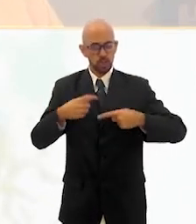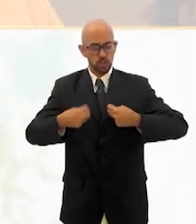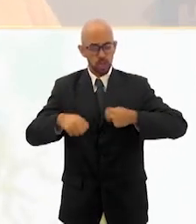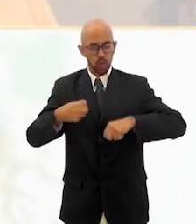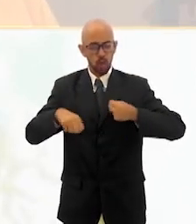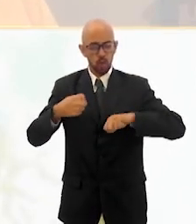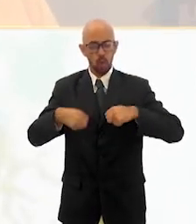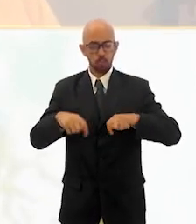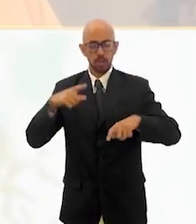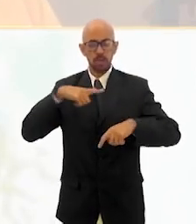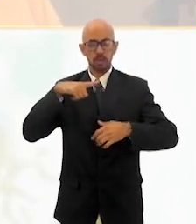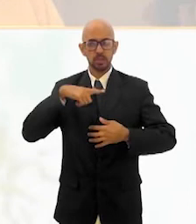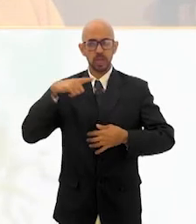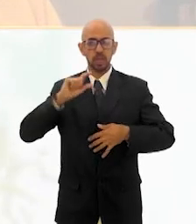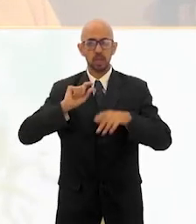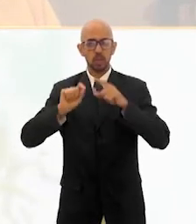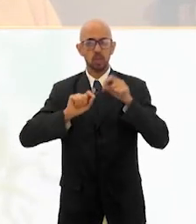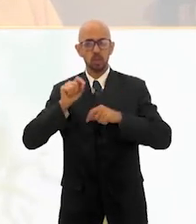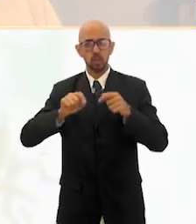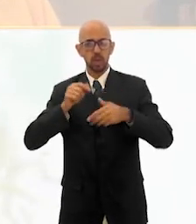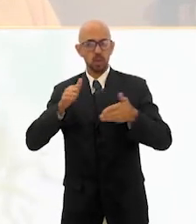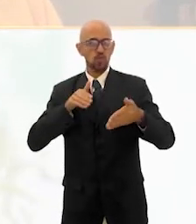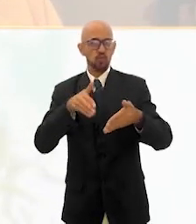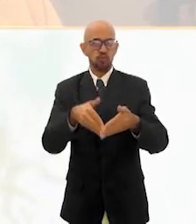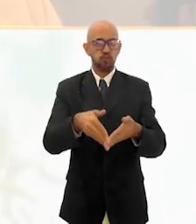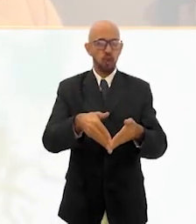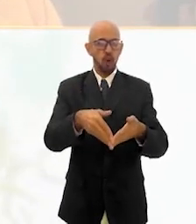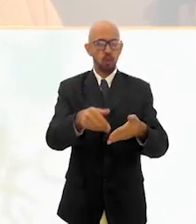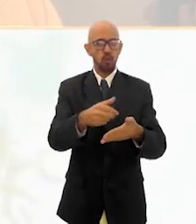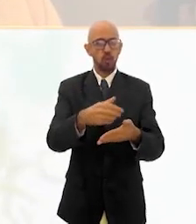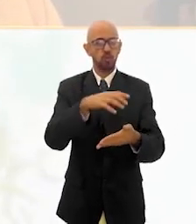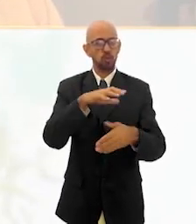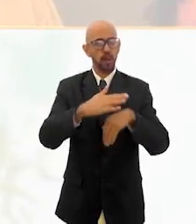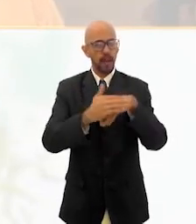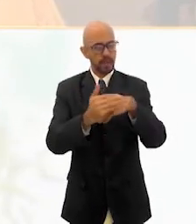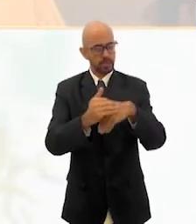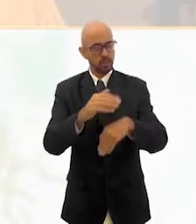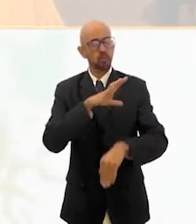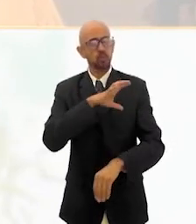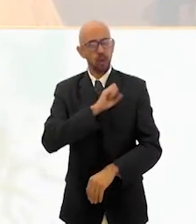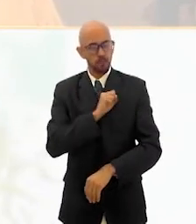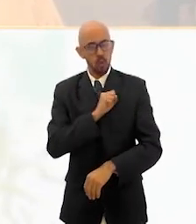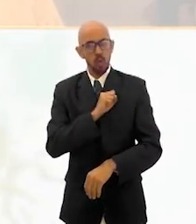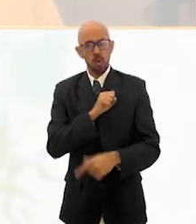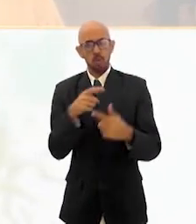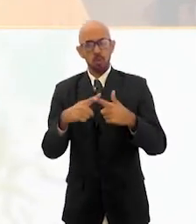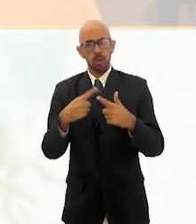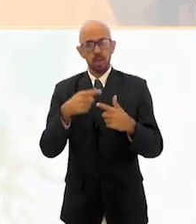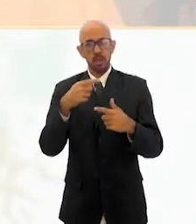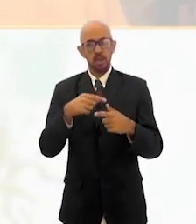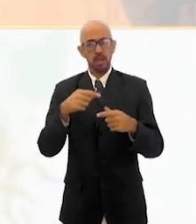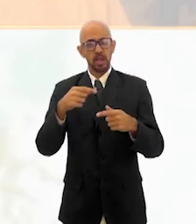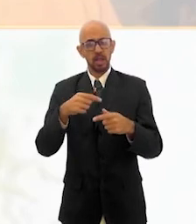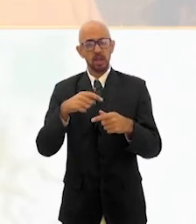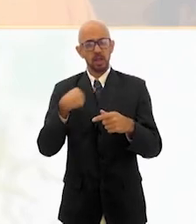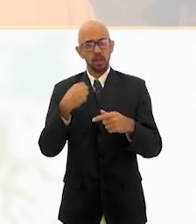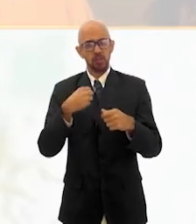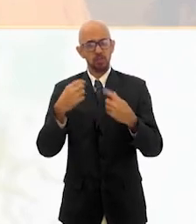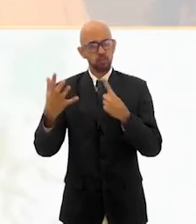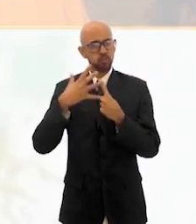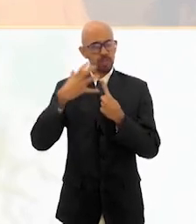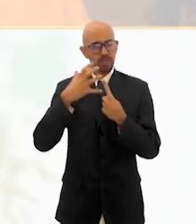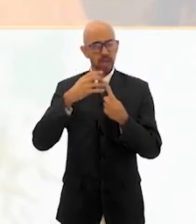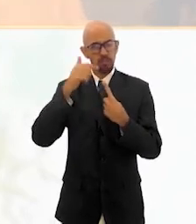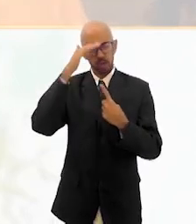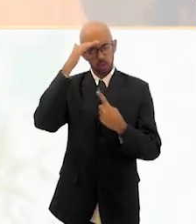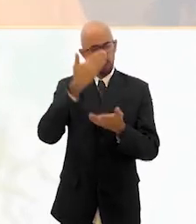econômica que tenha esse o carinho e a compaixão como base. Nos fizeram crer que isso não é possível. Por um outro